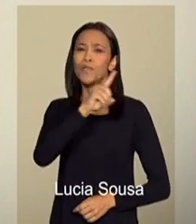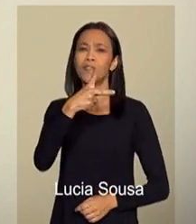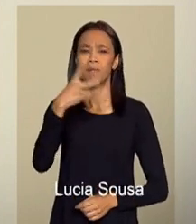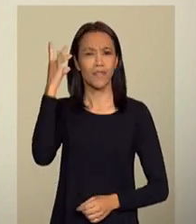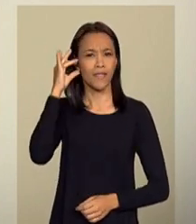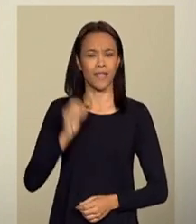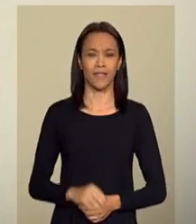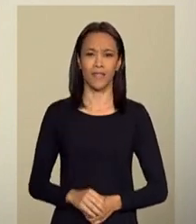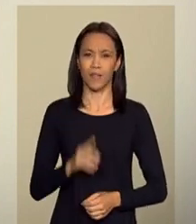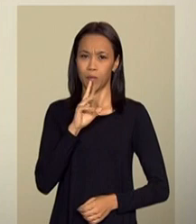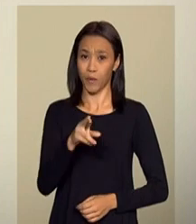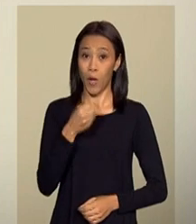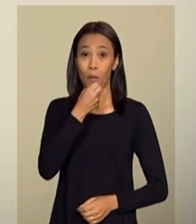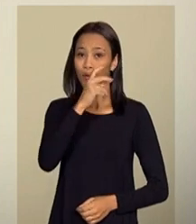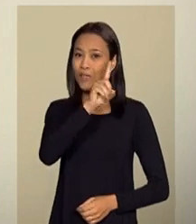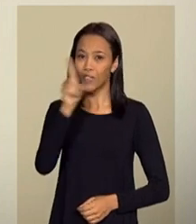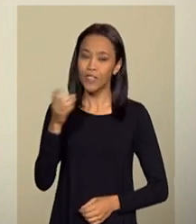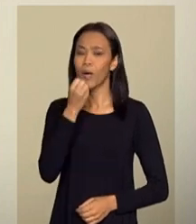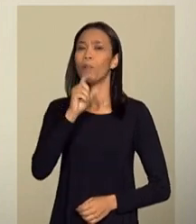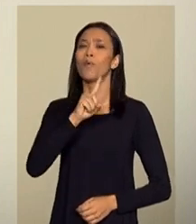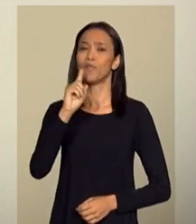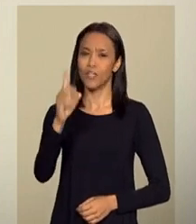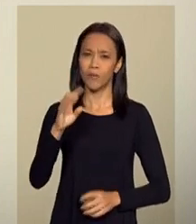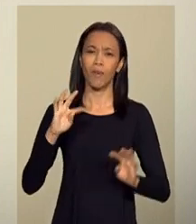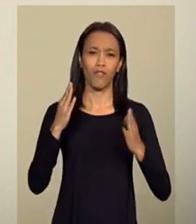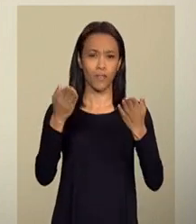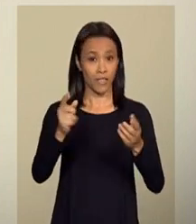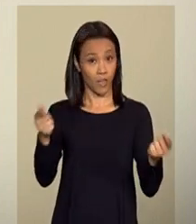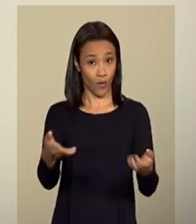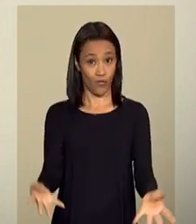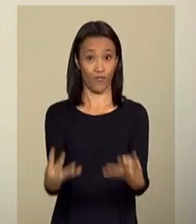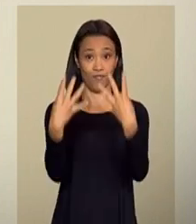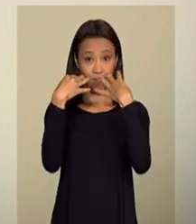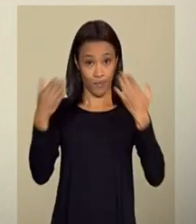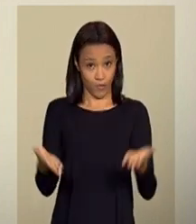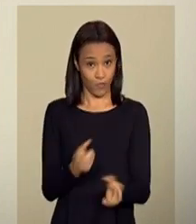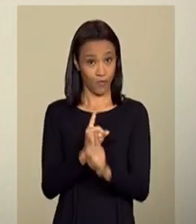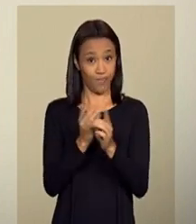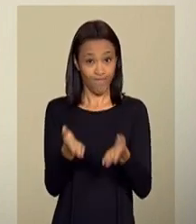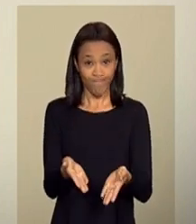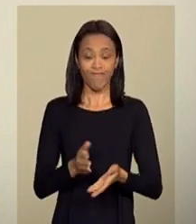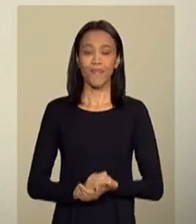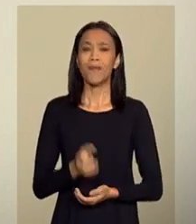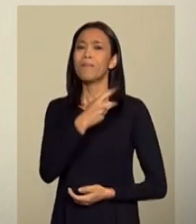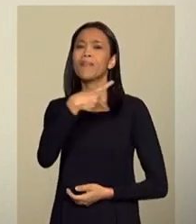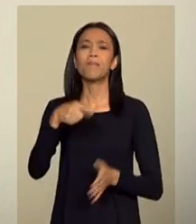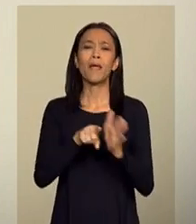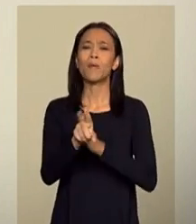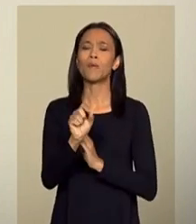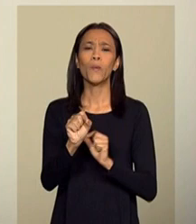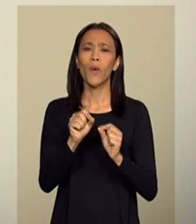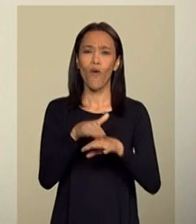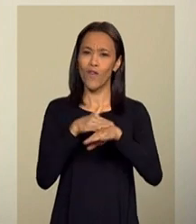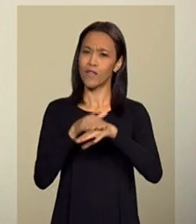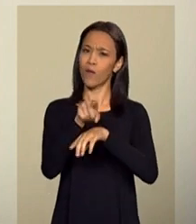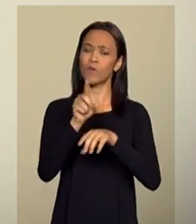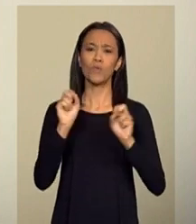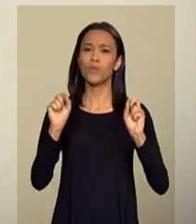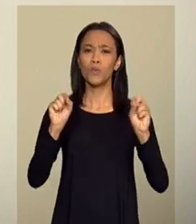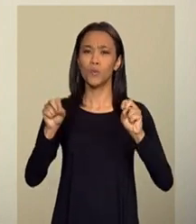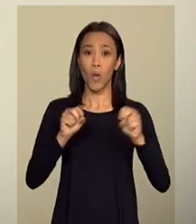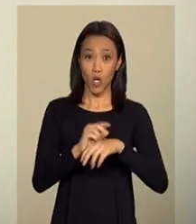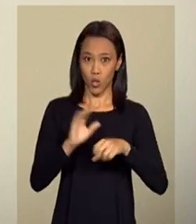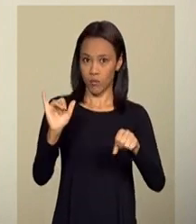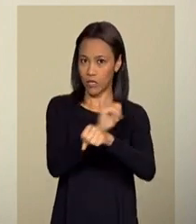presidenta Bom dia Luciano e bom dia para você que nos acompanha aqui hoje no Café presidenta Hoje eu queria conversar com a senhora sobre o